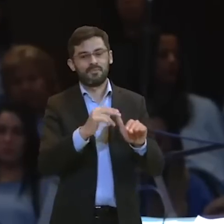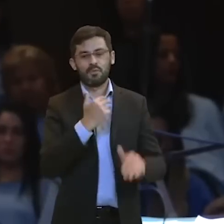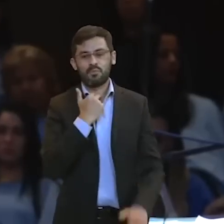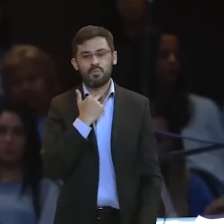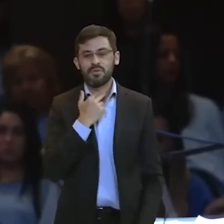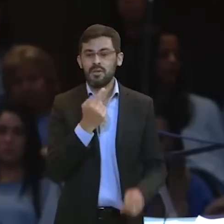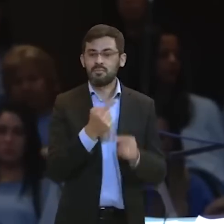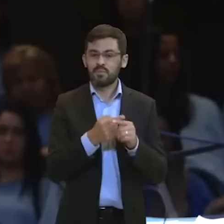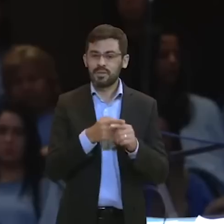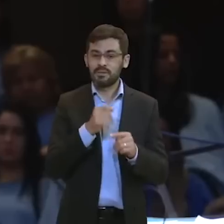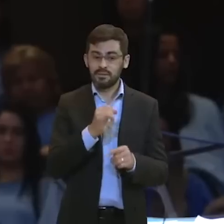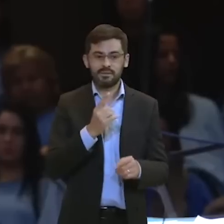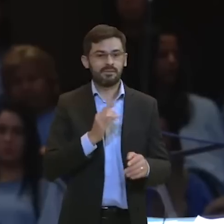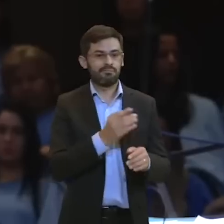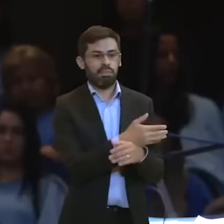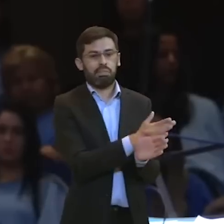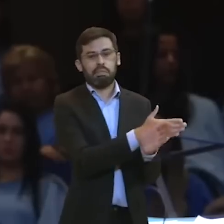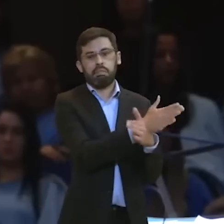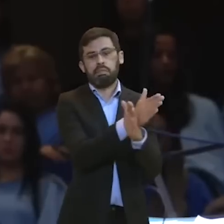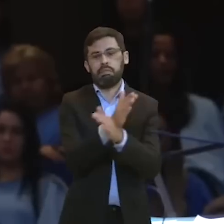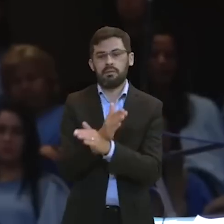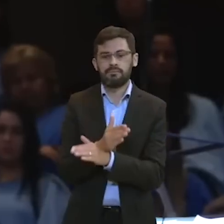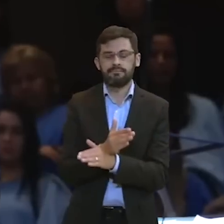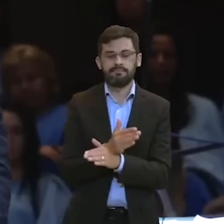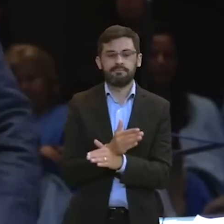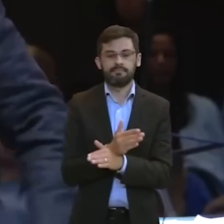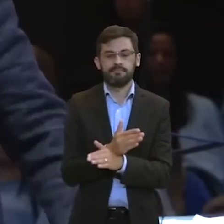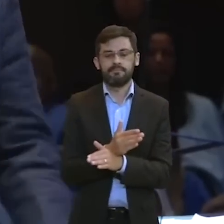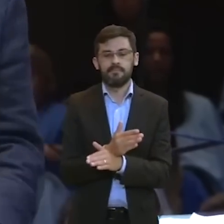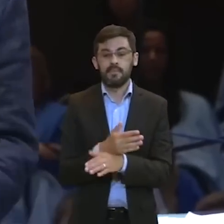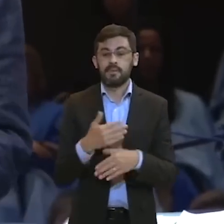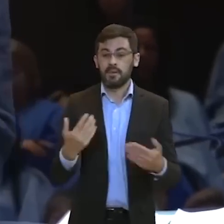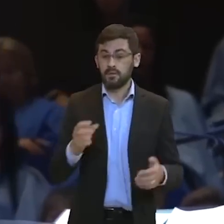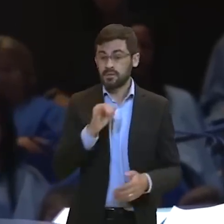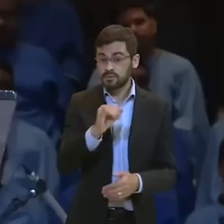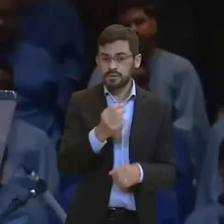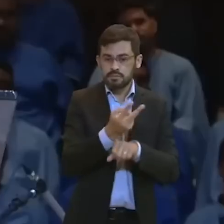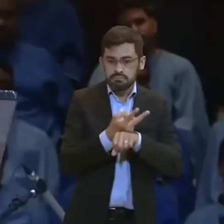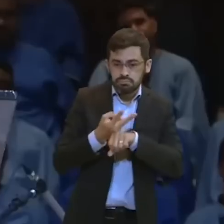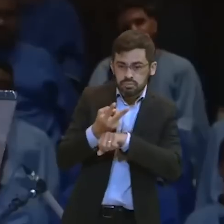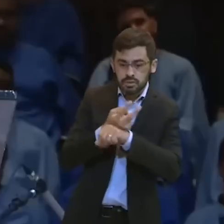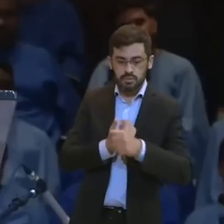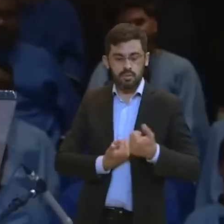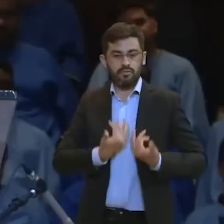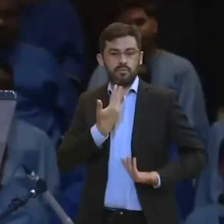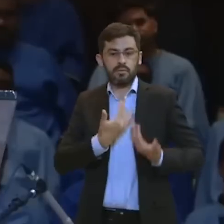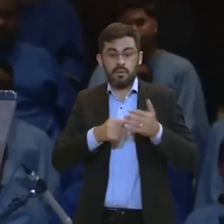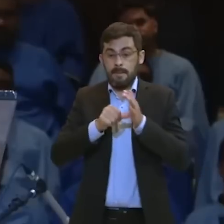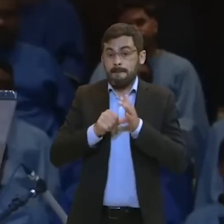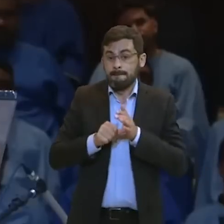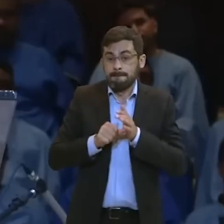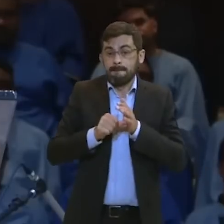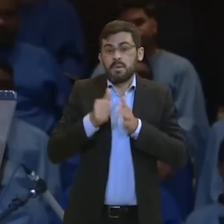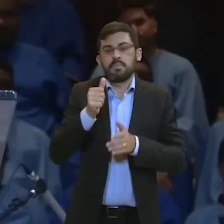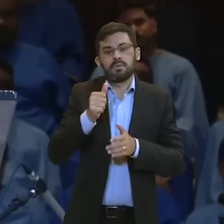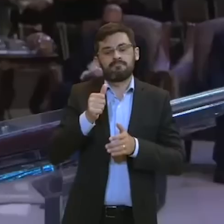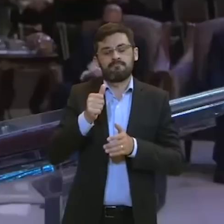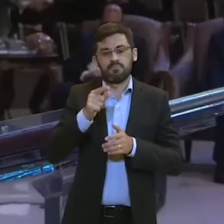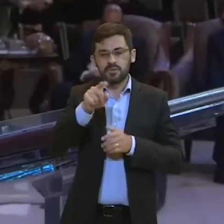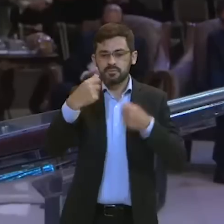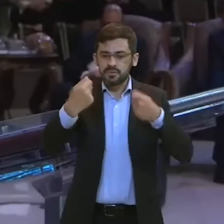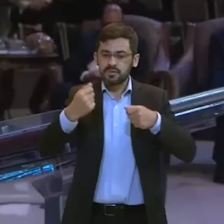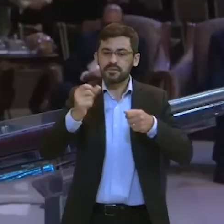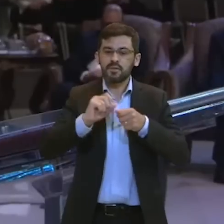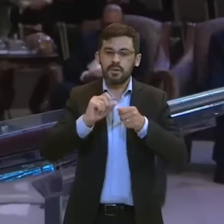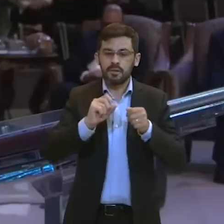porque senão a gente se perde. Então, se você está buscando um avivamento, a primeira coisa